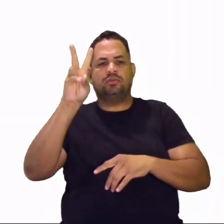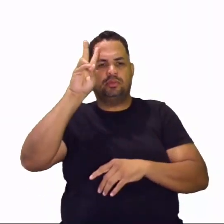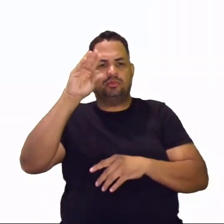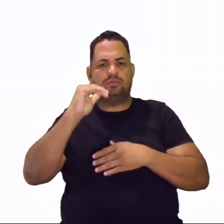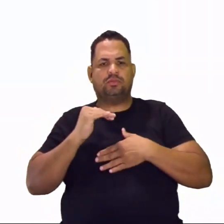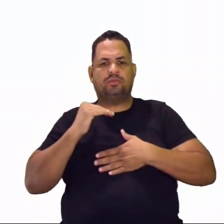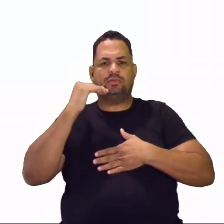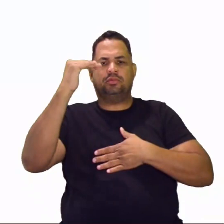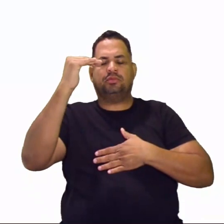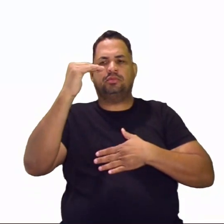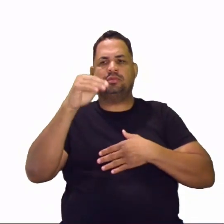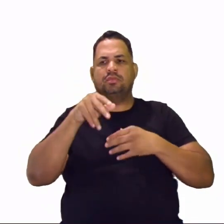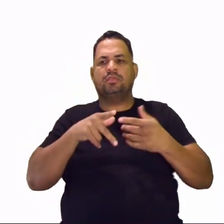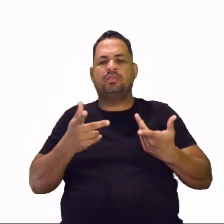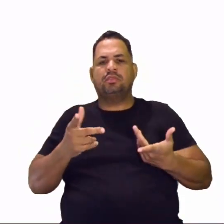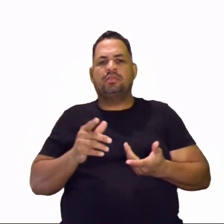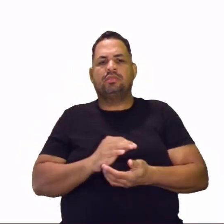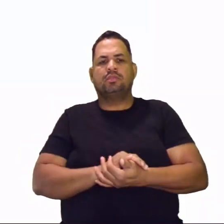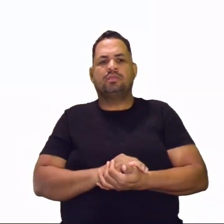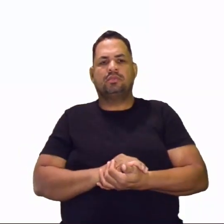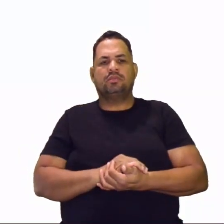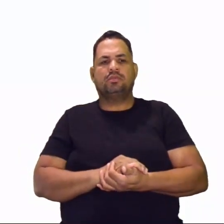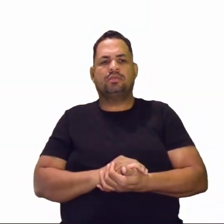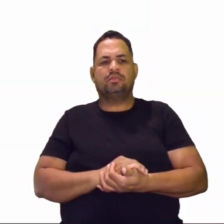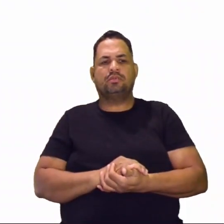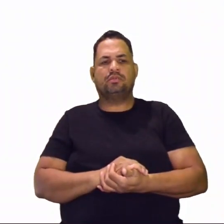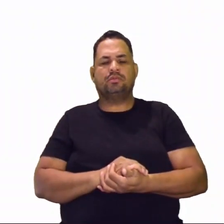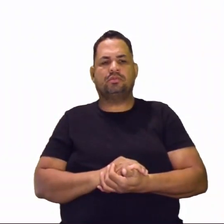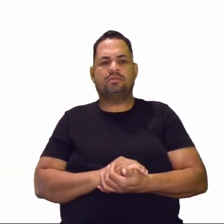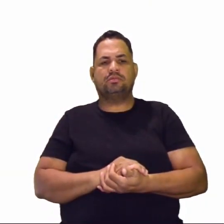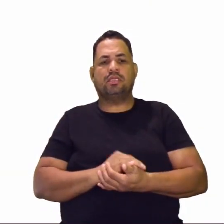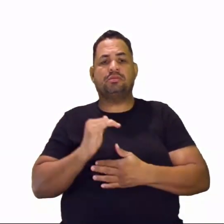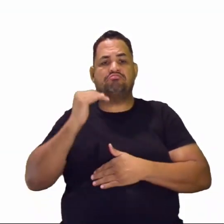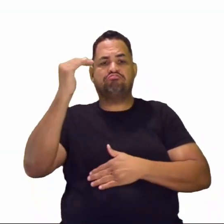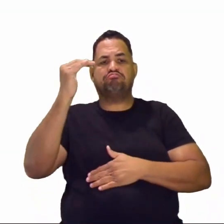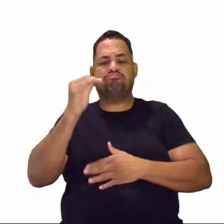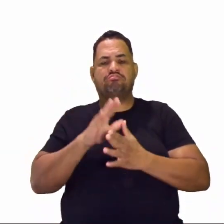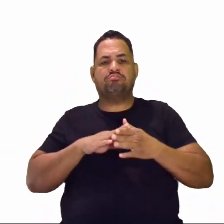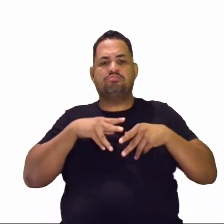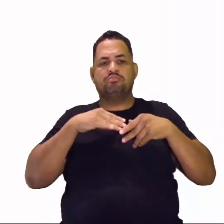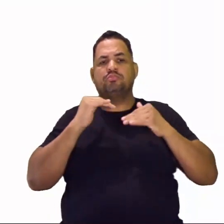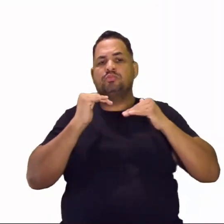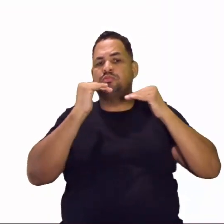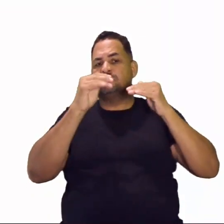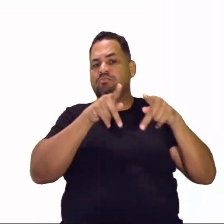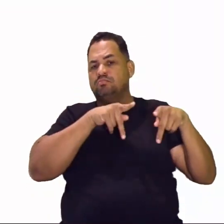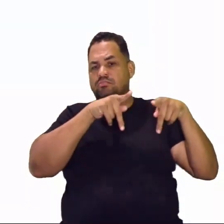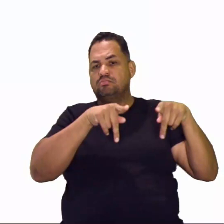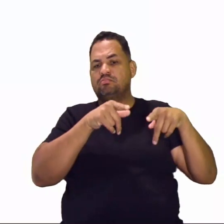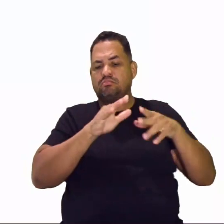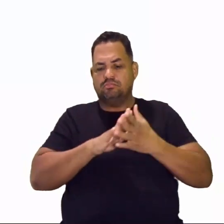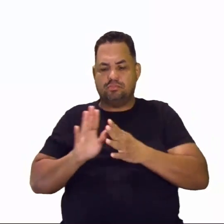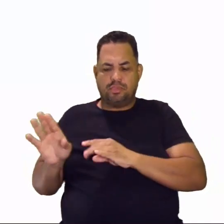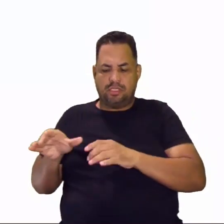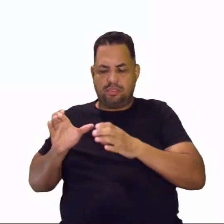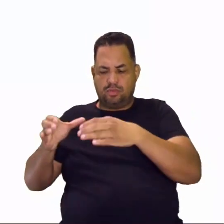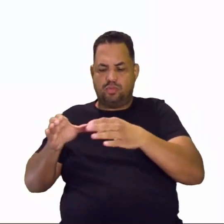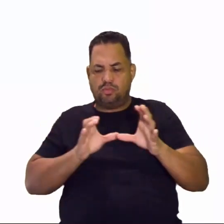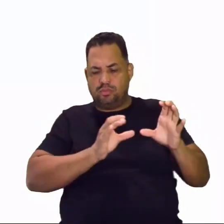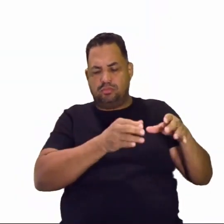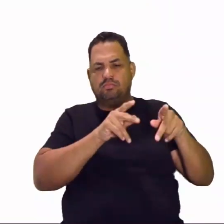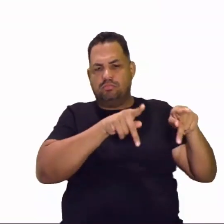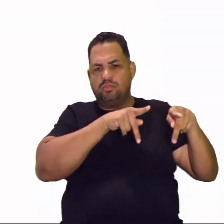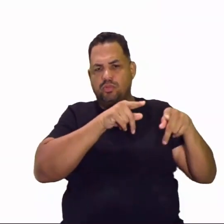As superioridades, né? As superioridades entre os povos também.